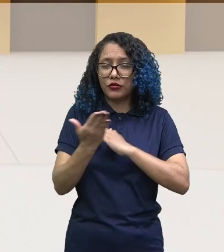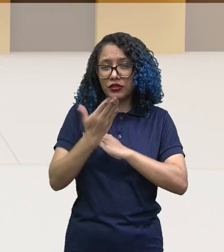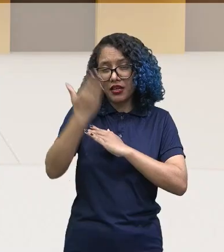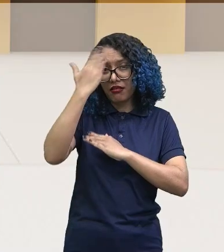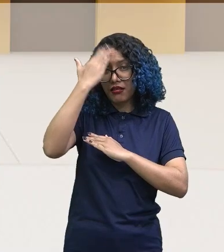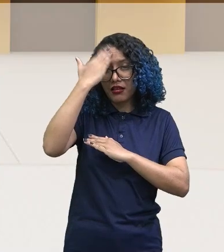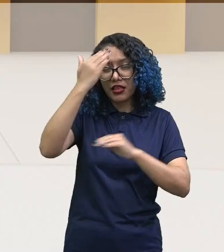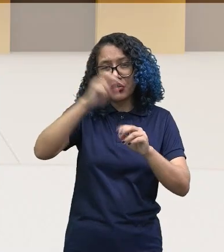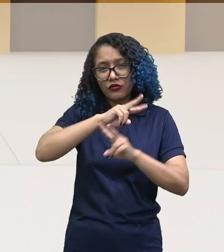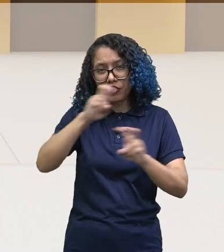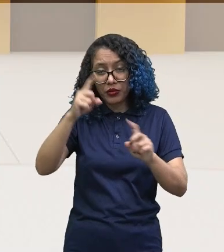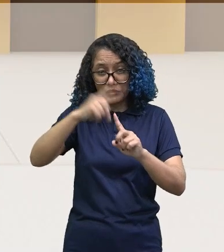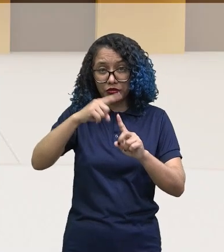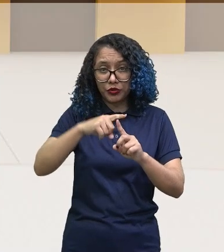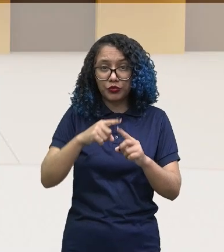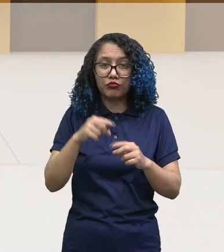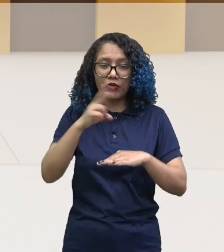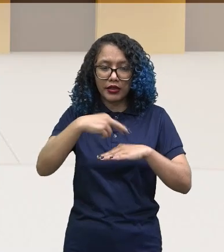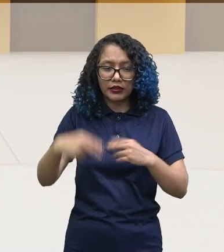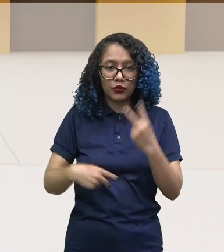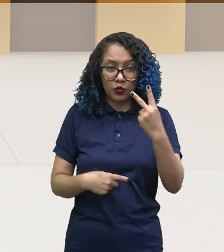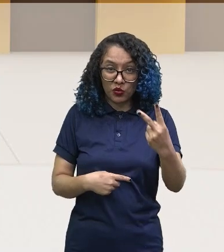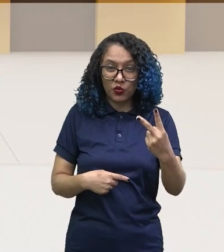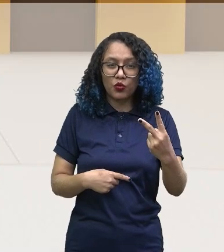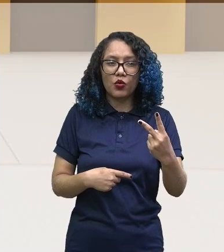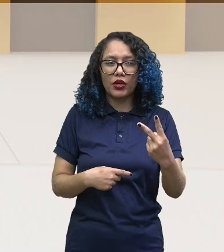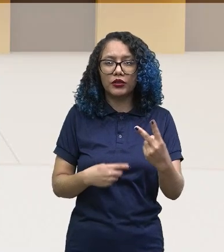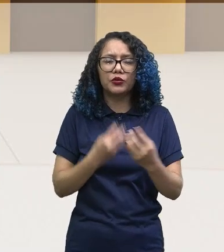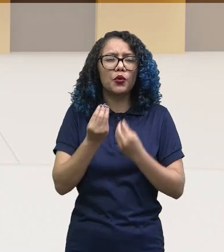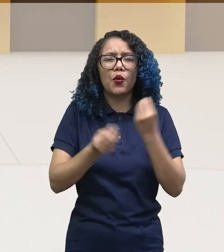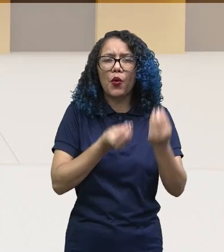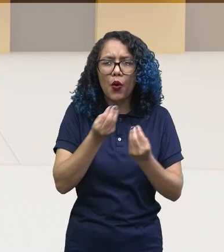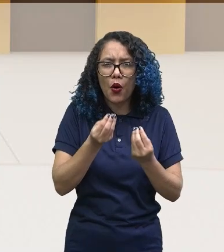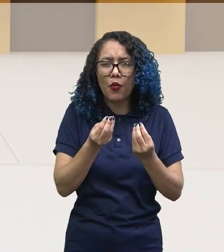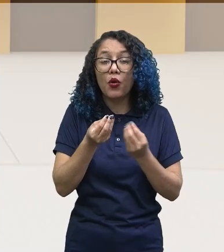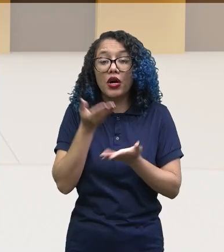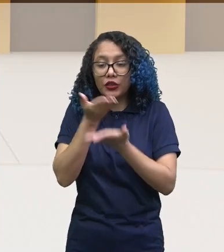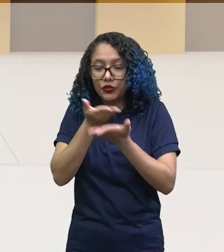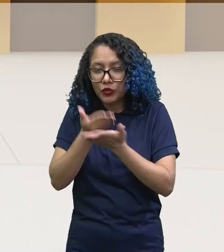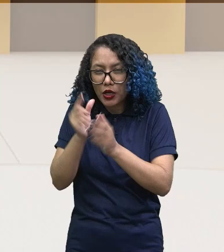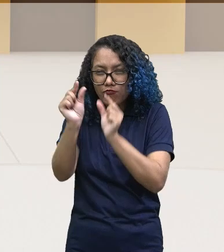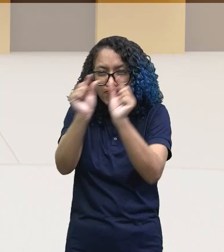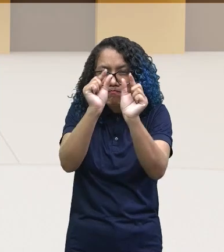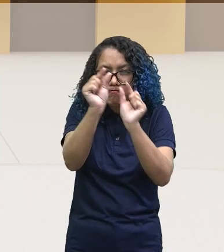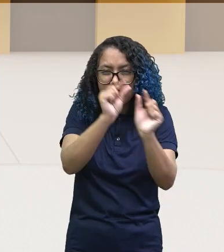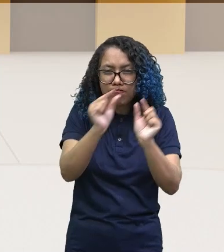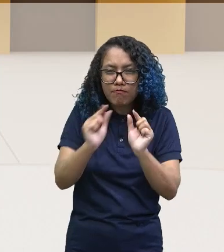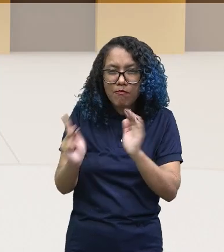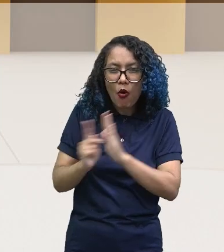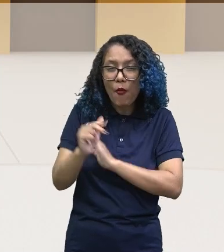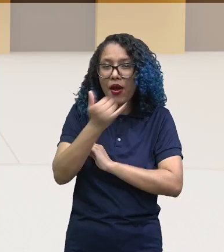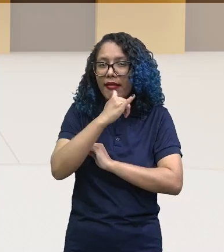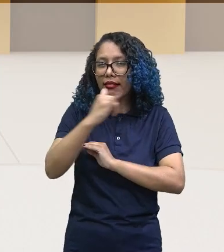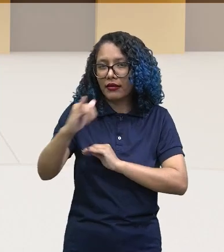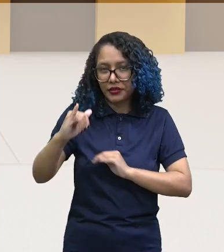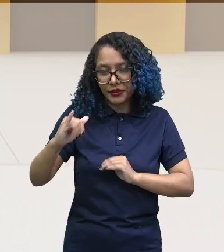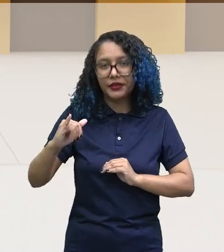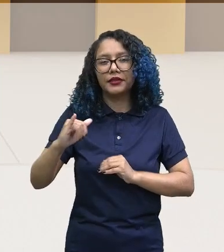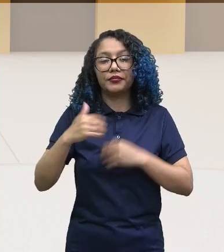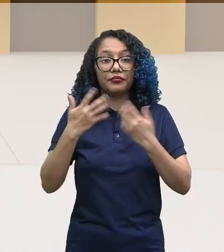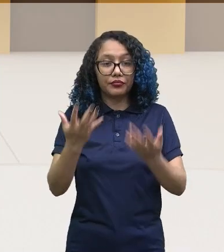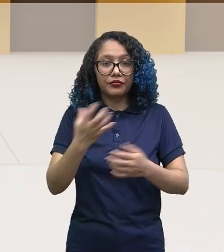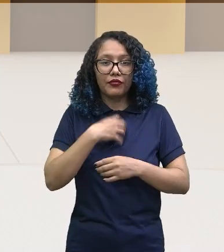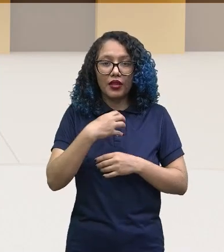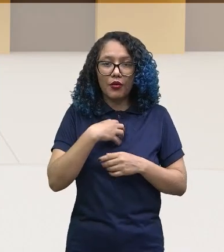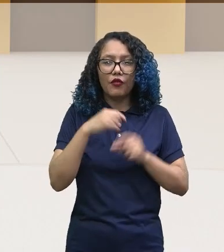duas radiações a partir das partículas, né? Do estudo dessas partículas e da energia. Então, é uma forma de